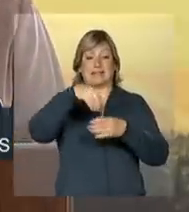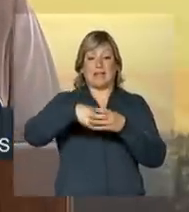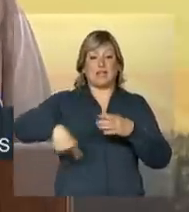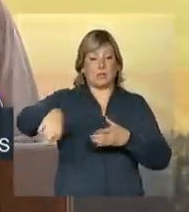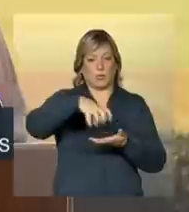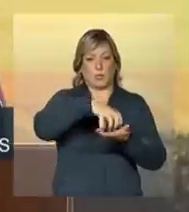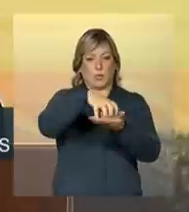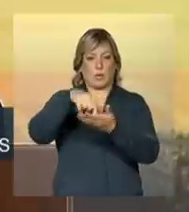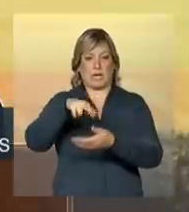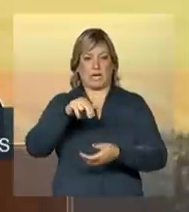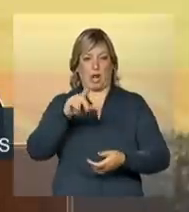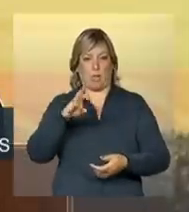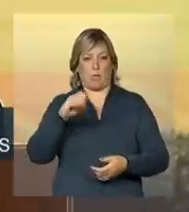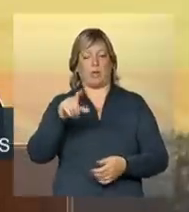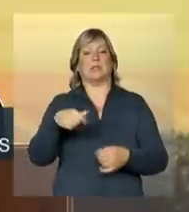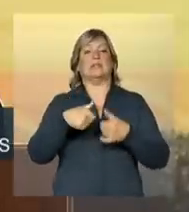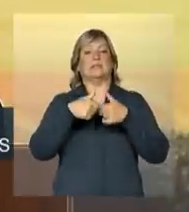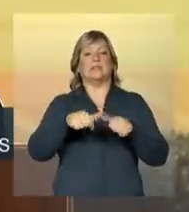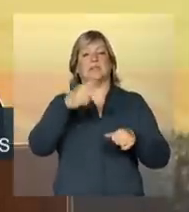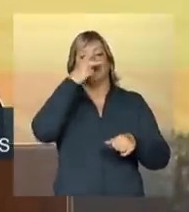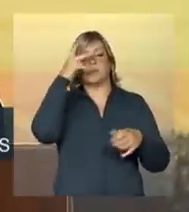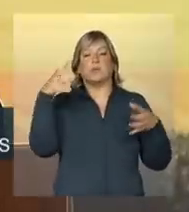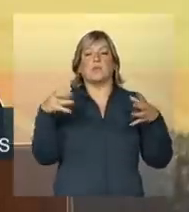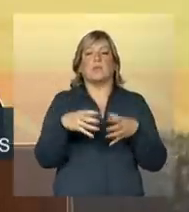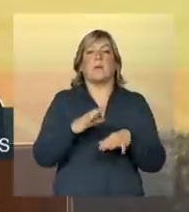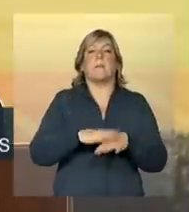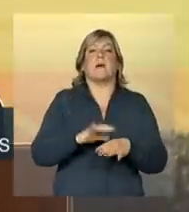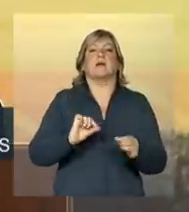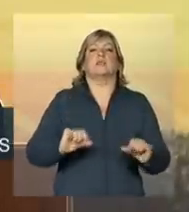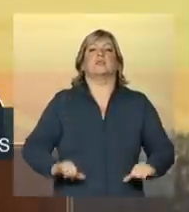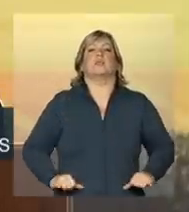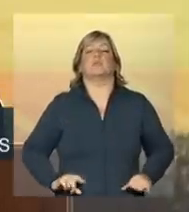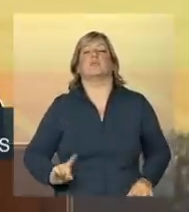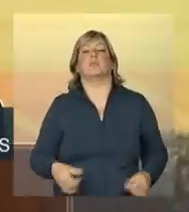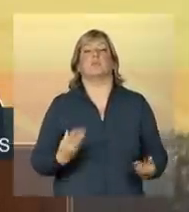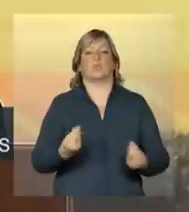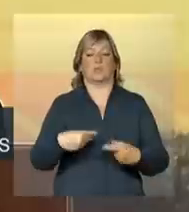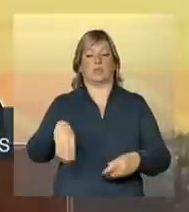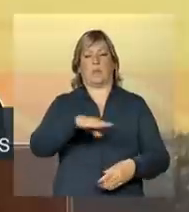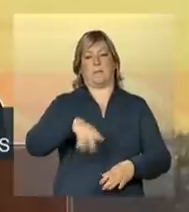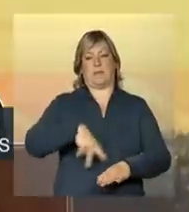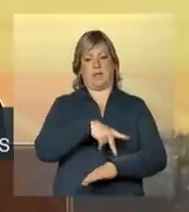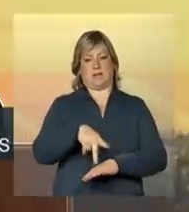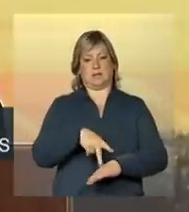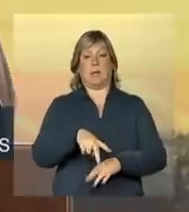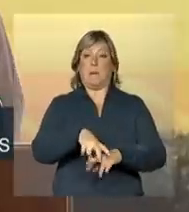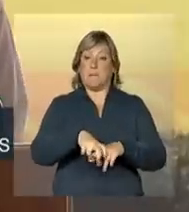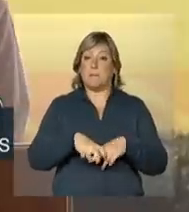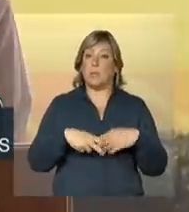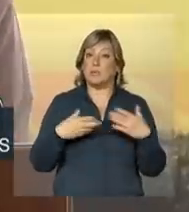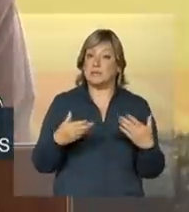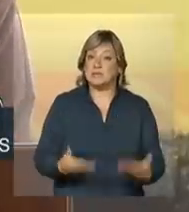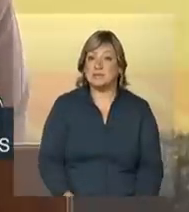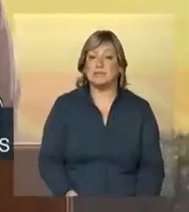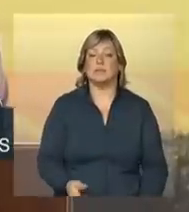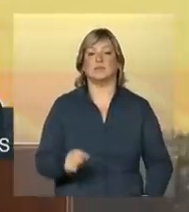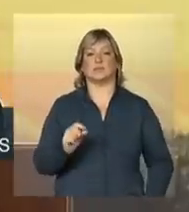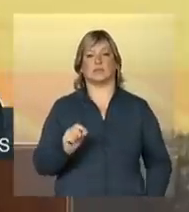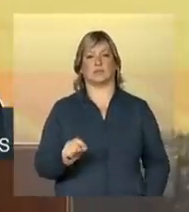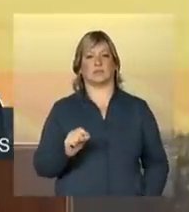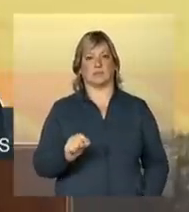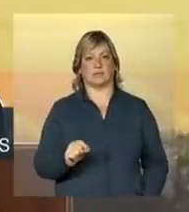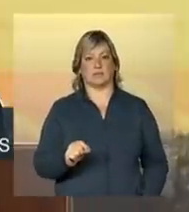estejam As populações mais vulneráveis do nosso país é por isso que